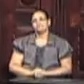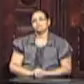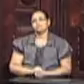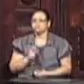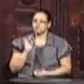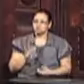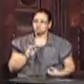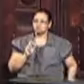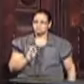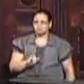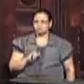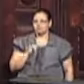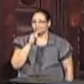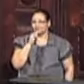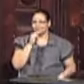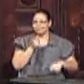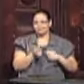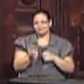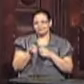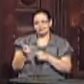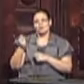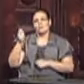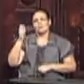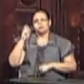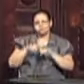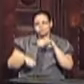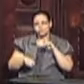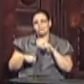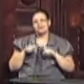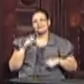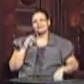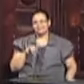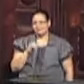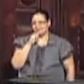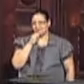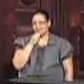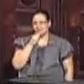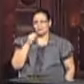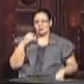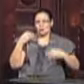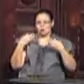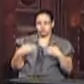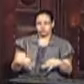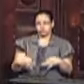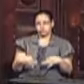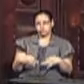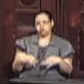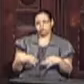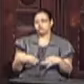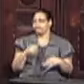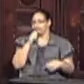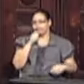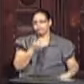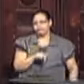Só se for quando o assédio é sexual. Porque quando o assédio é moral, não